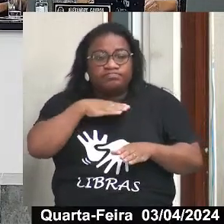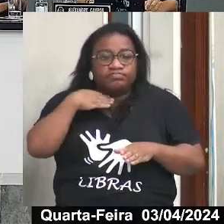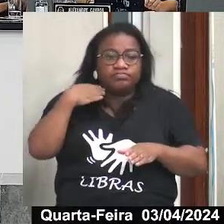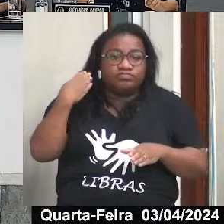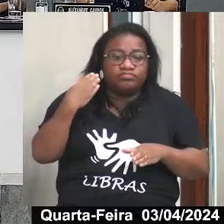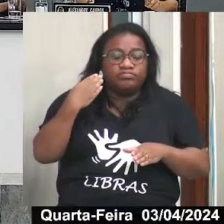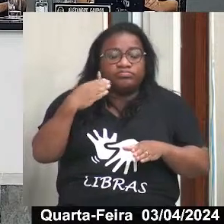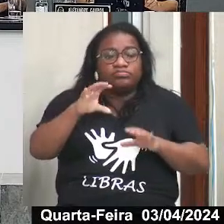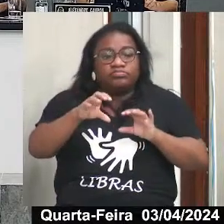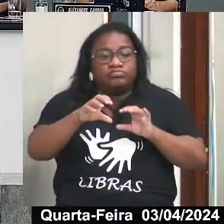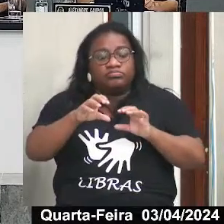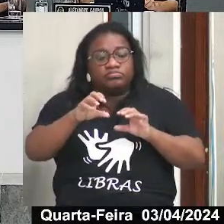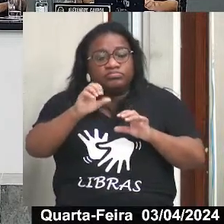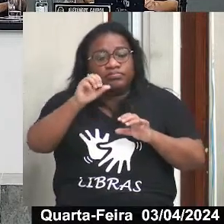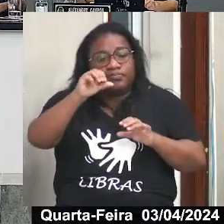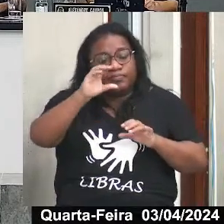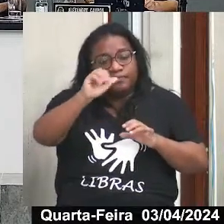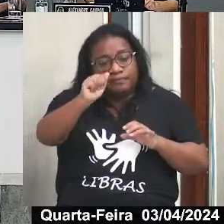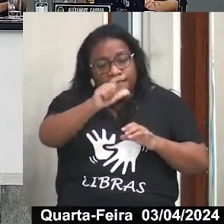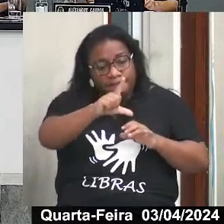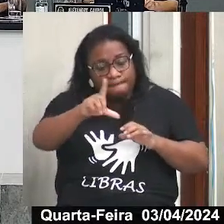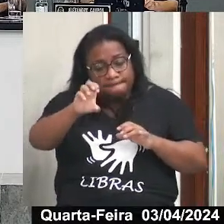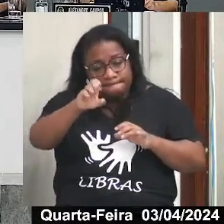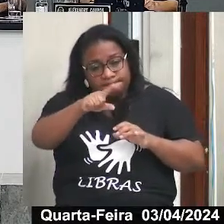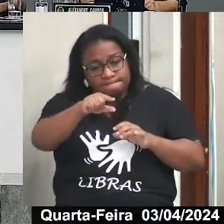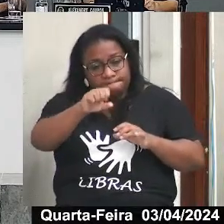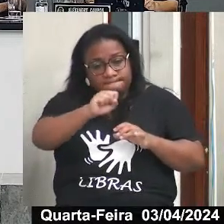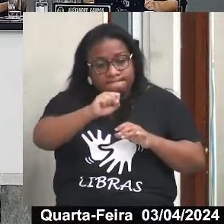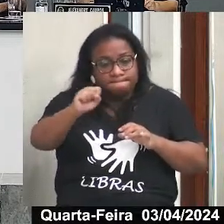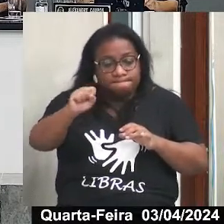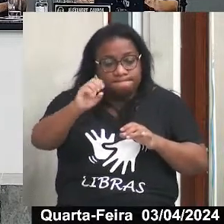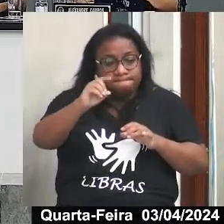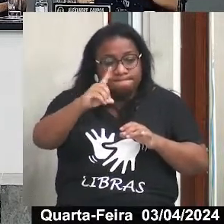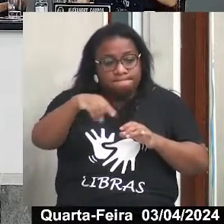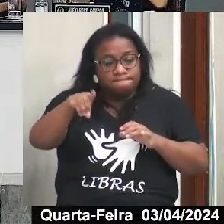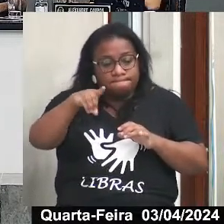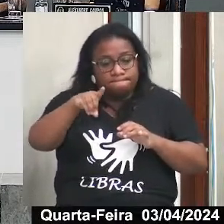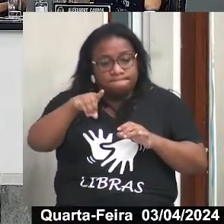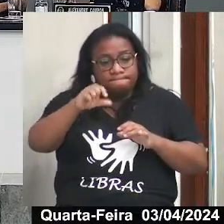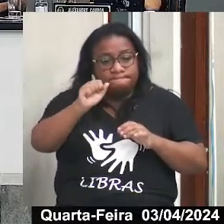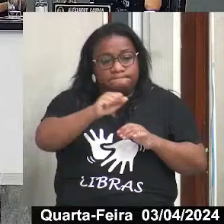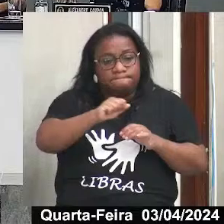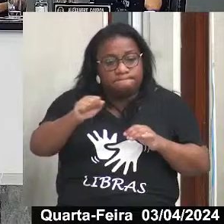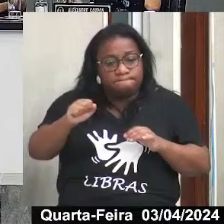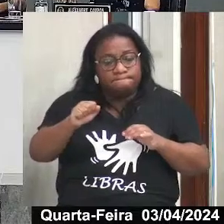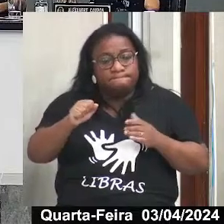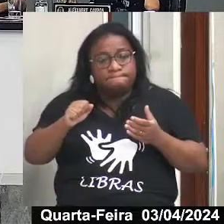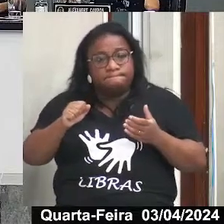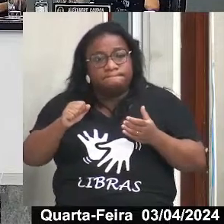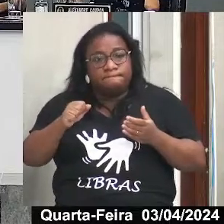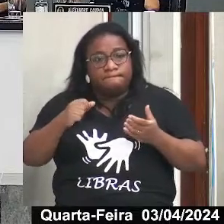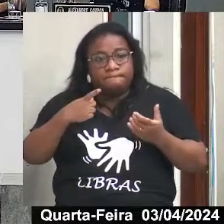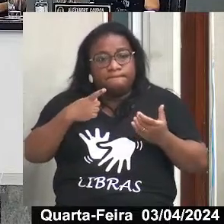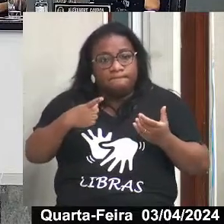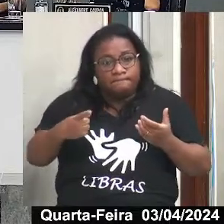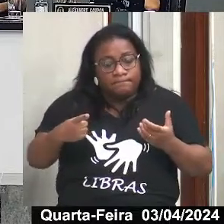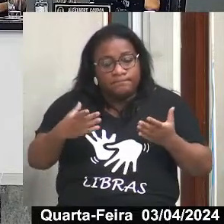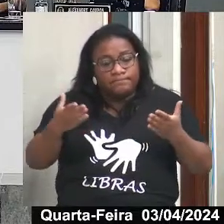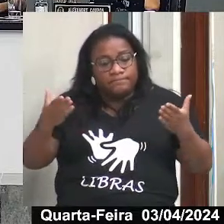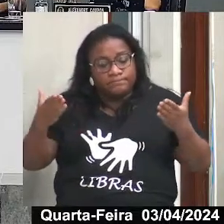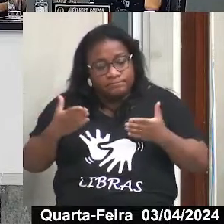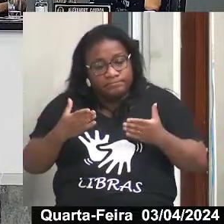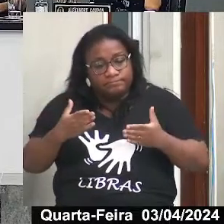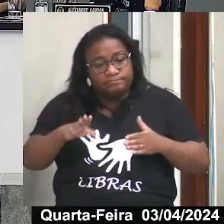pelo falecimento nobre e honrado Alexandre Conceição Rodrigues, nascido em 27 de julho de 1979,